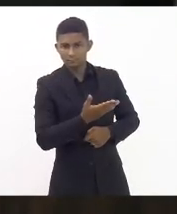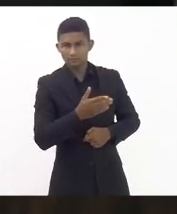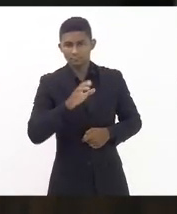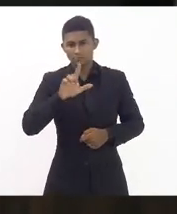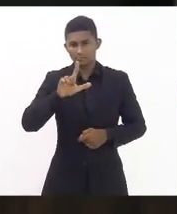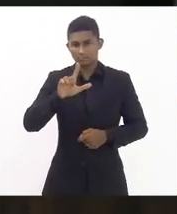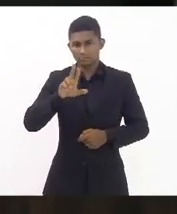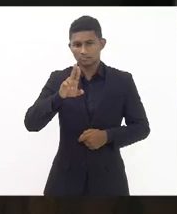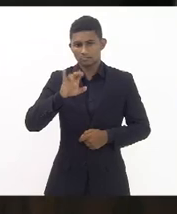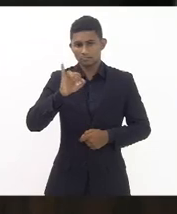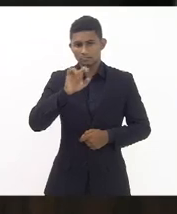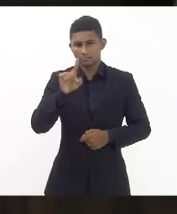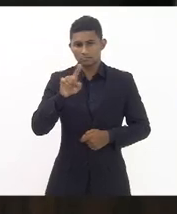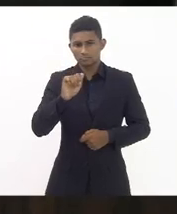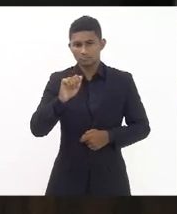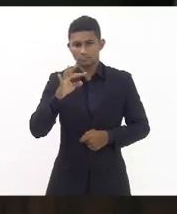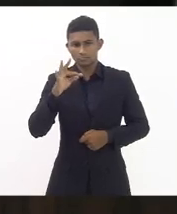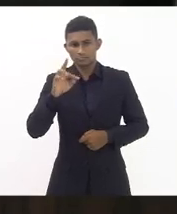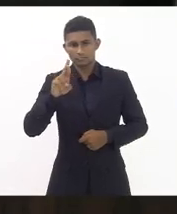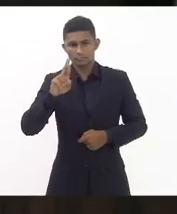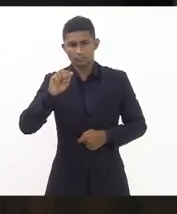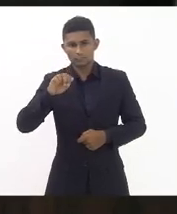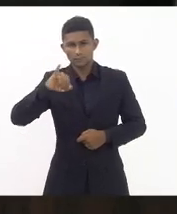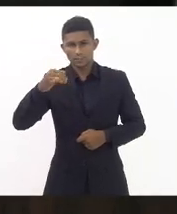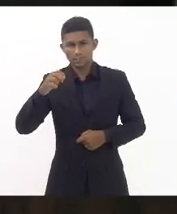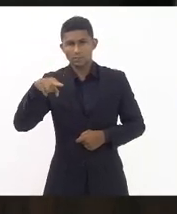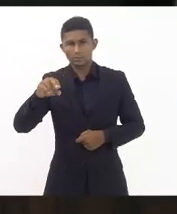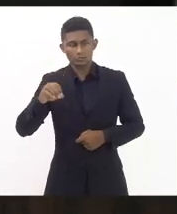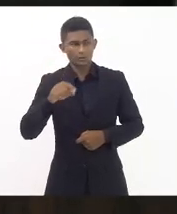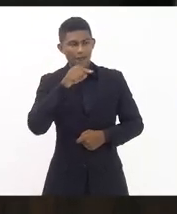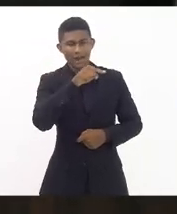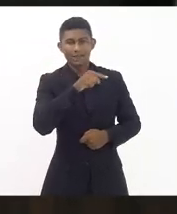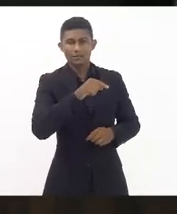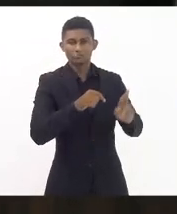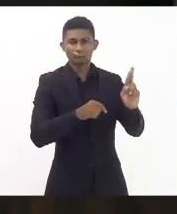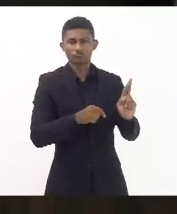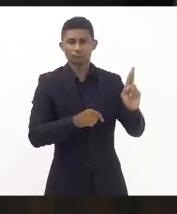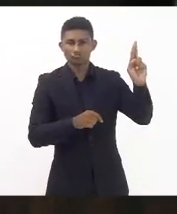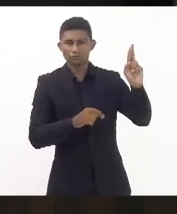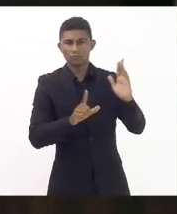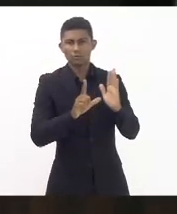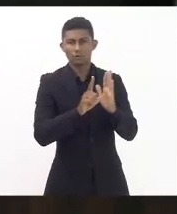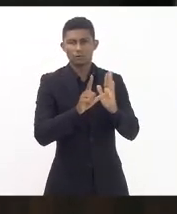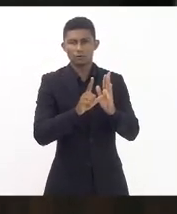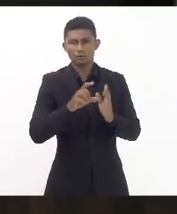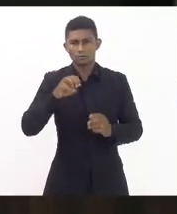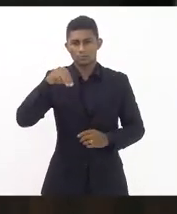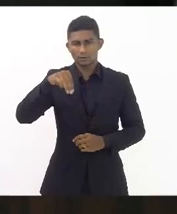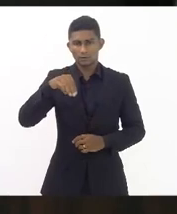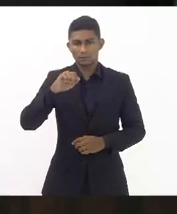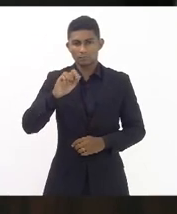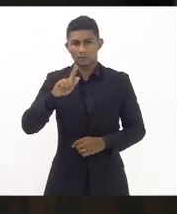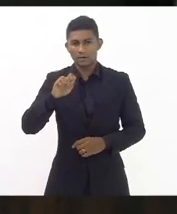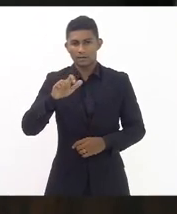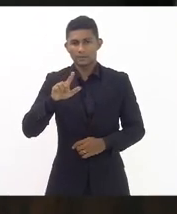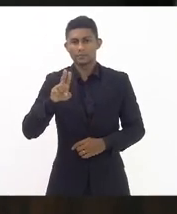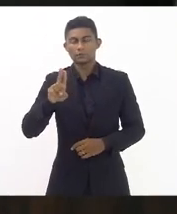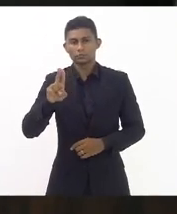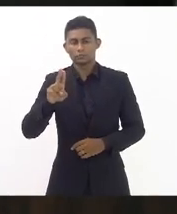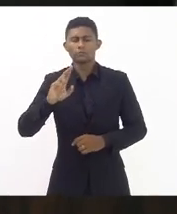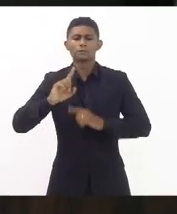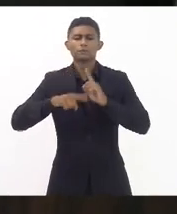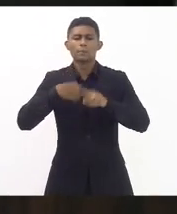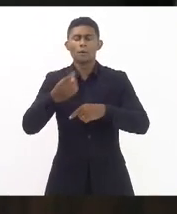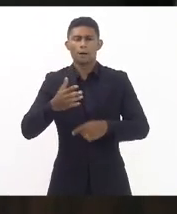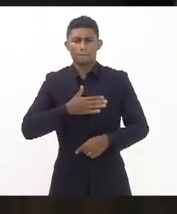Trajano, do Magazine Luísa. Bem, recebi depois no